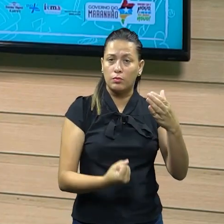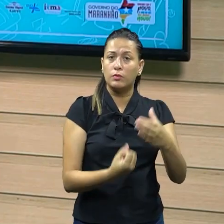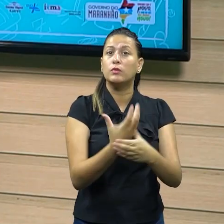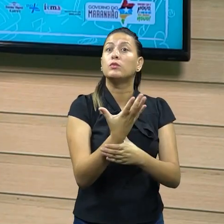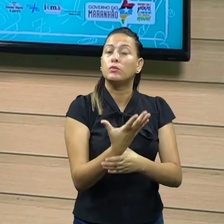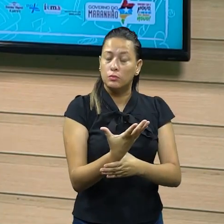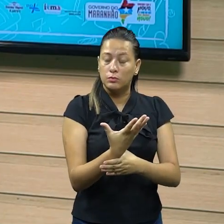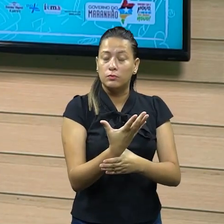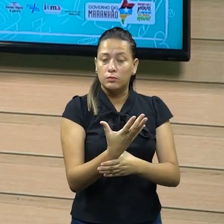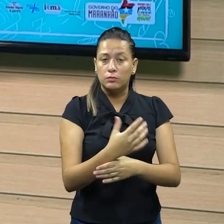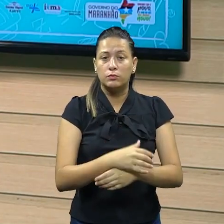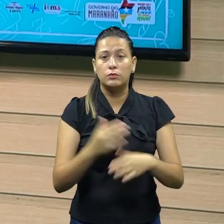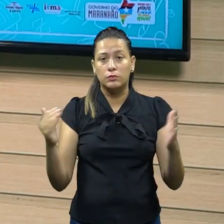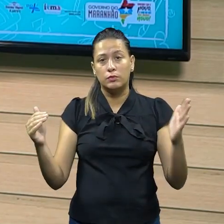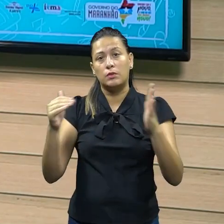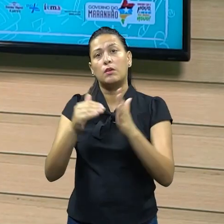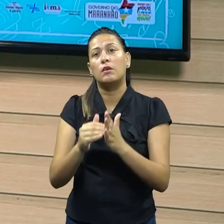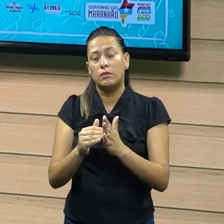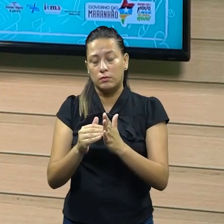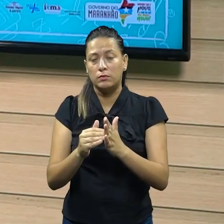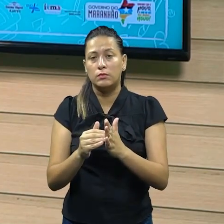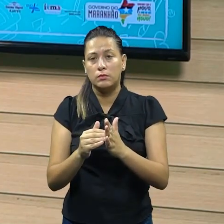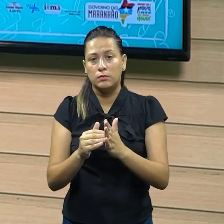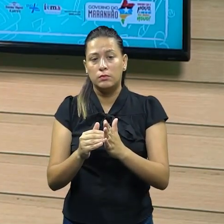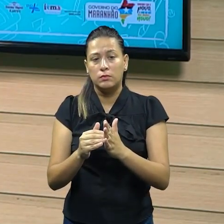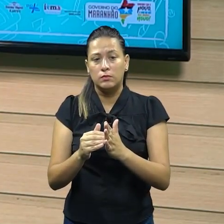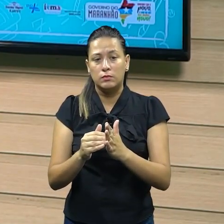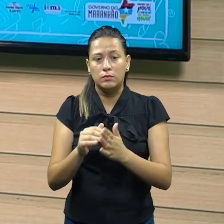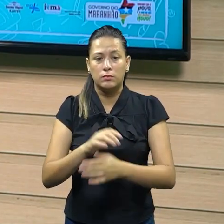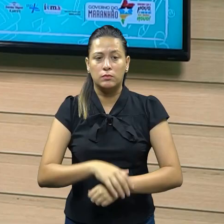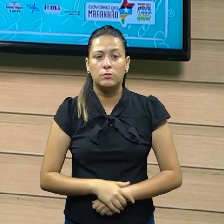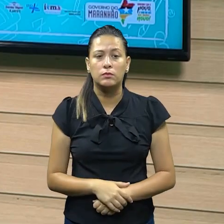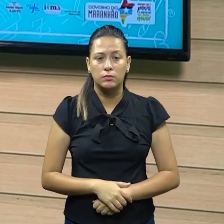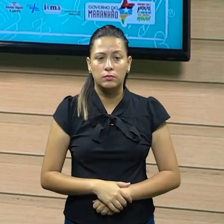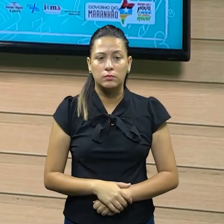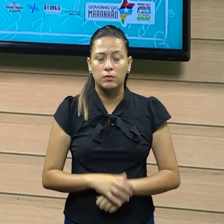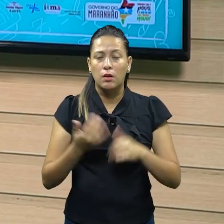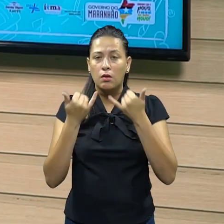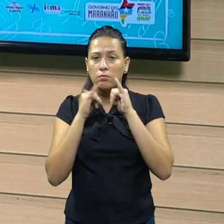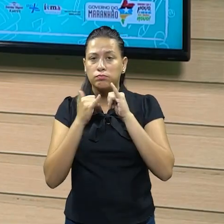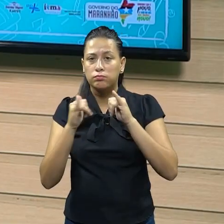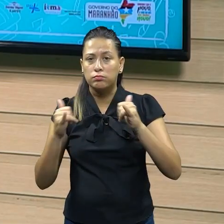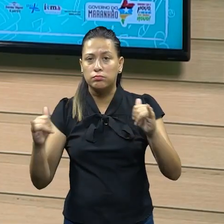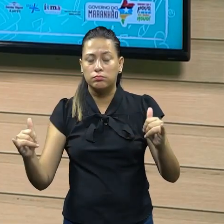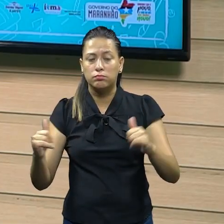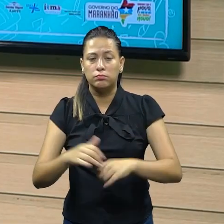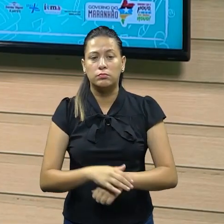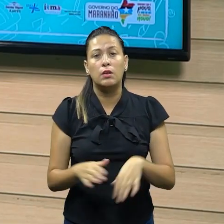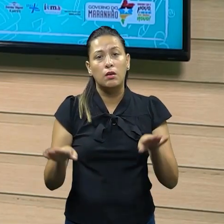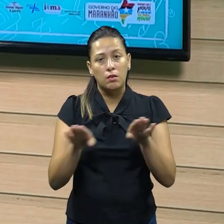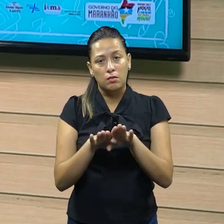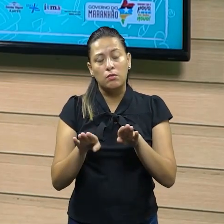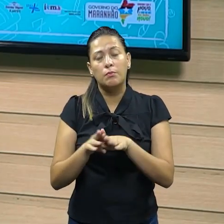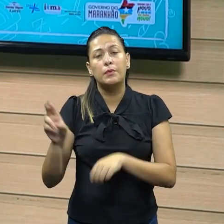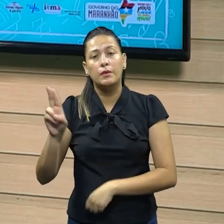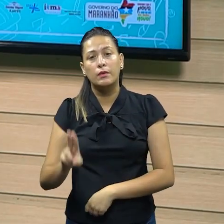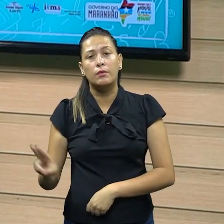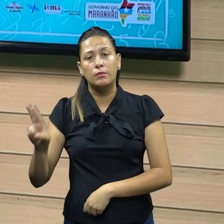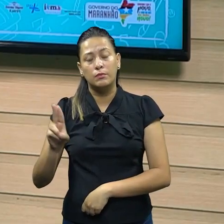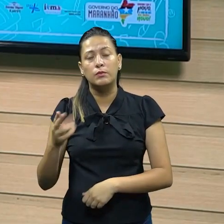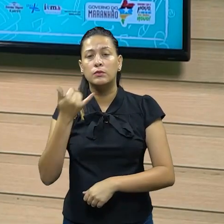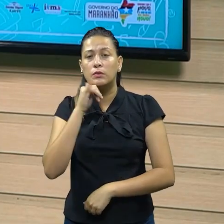desde a fonte até as distribuidoras, a distribuição de energia, e até mesmo o consumidor, até a sua